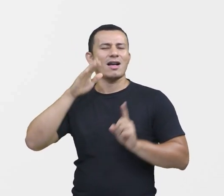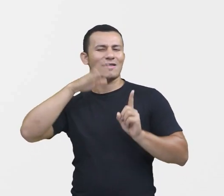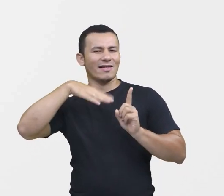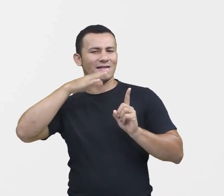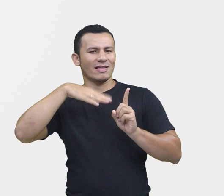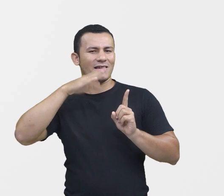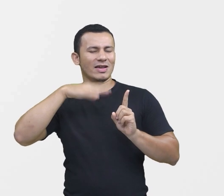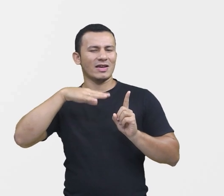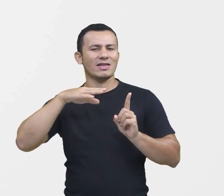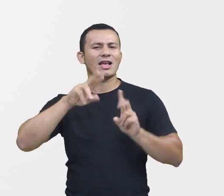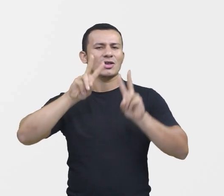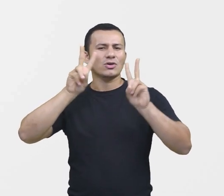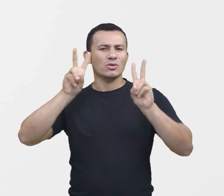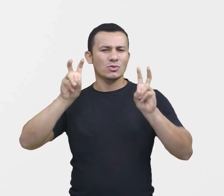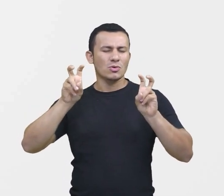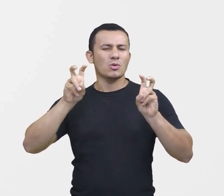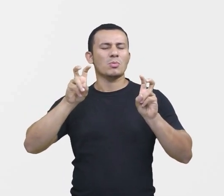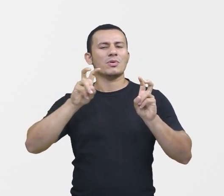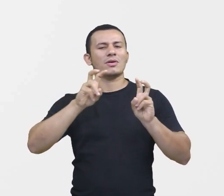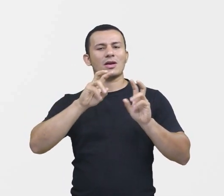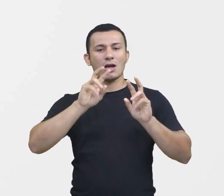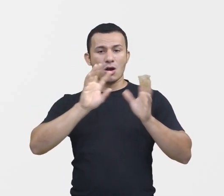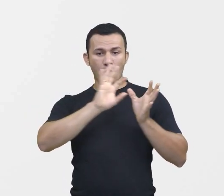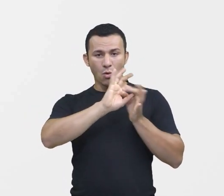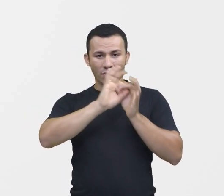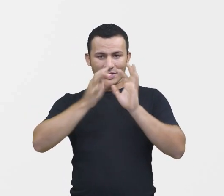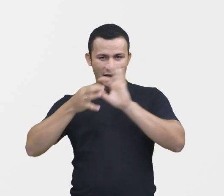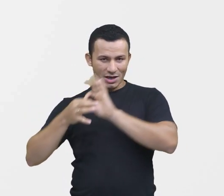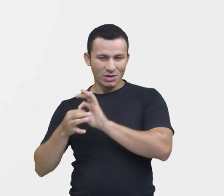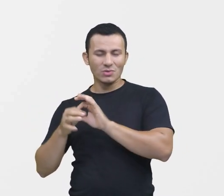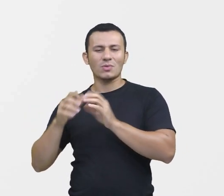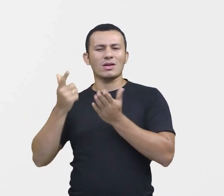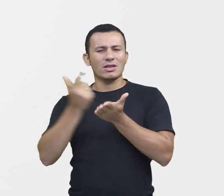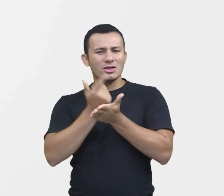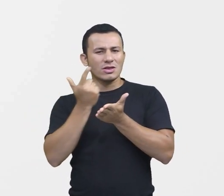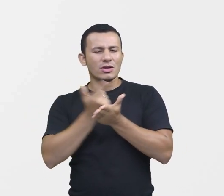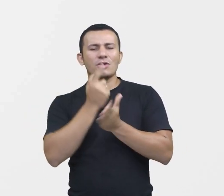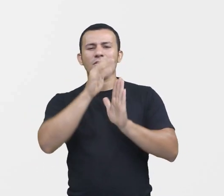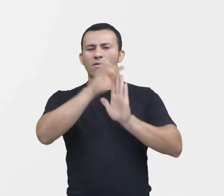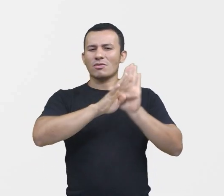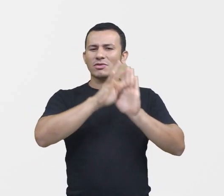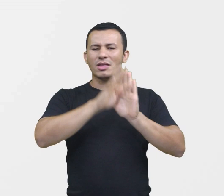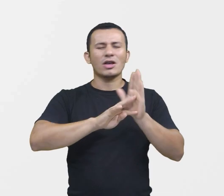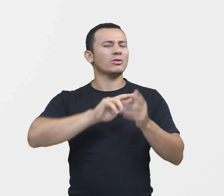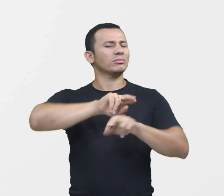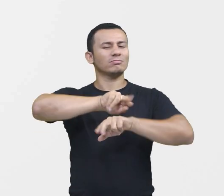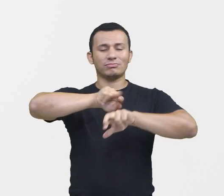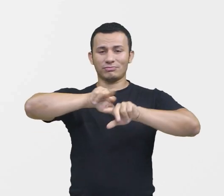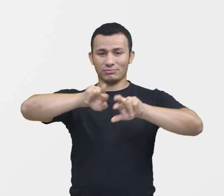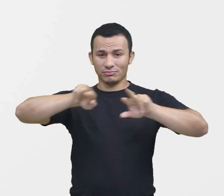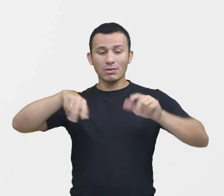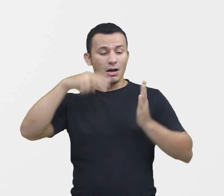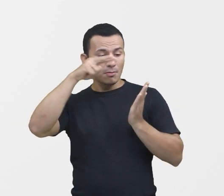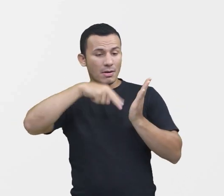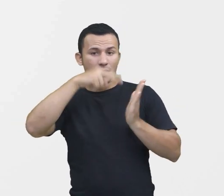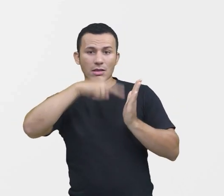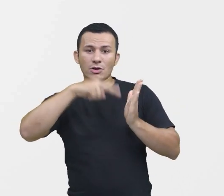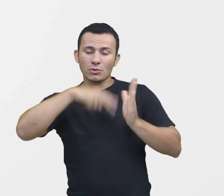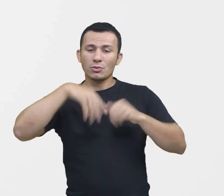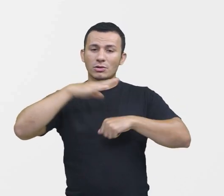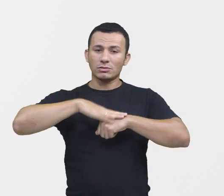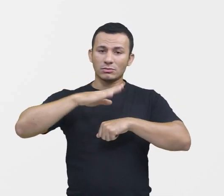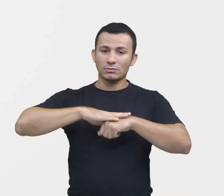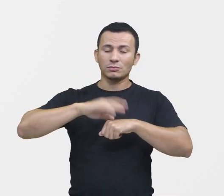seu contexto, permitir a escolha de livros e textos de diferentes gêneros para leitura própria ou de